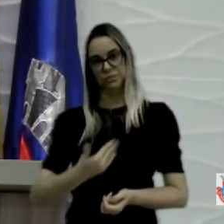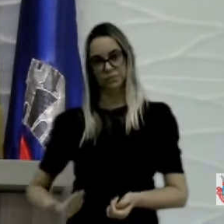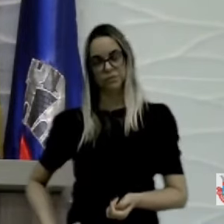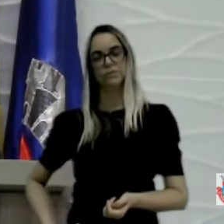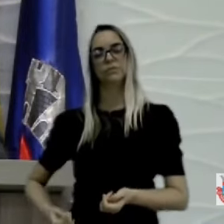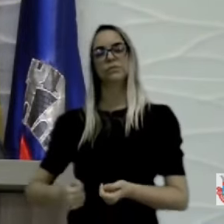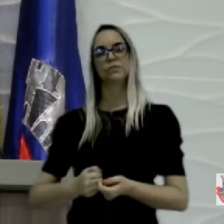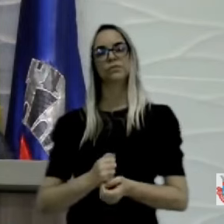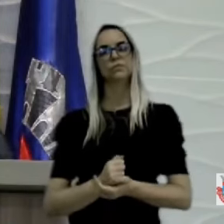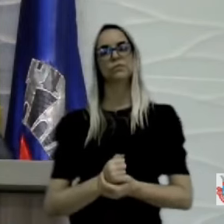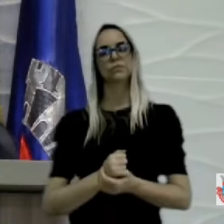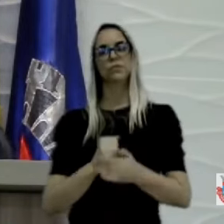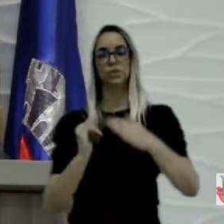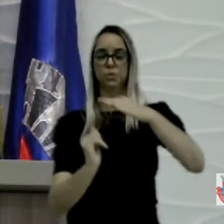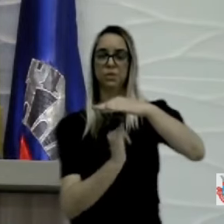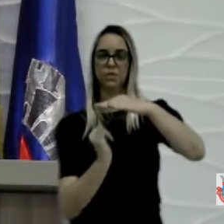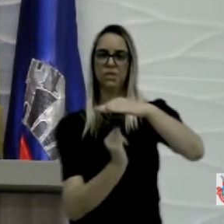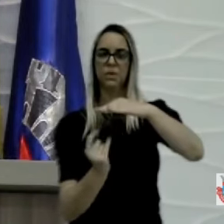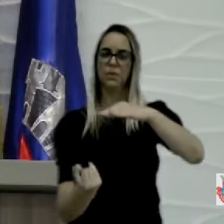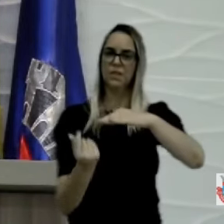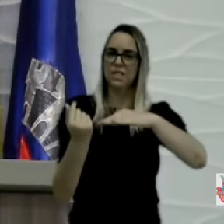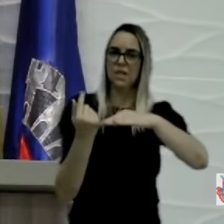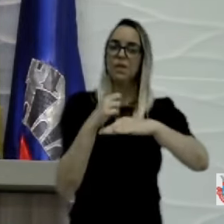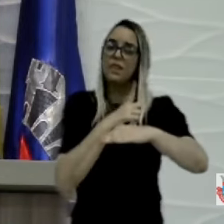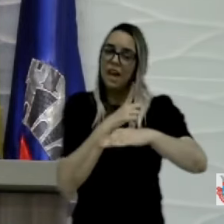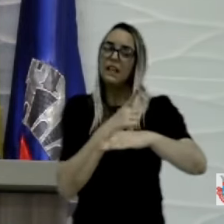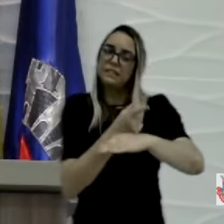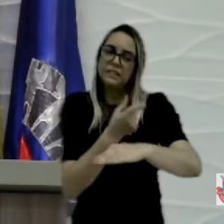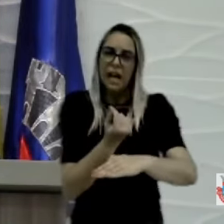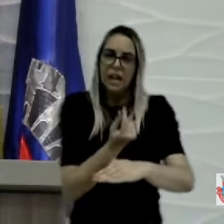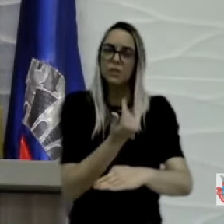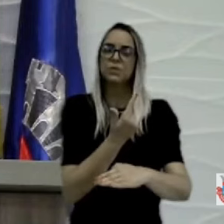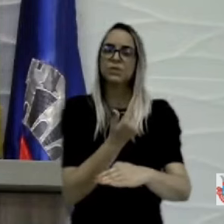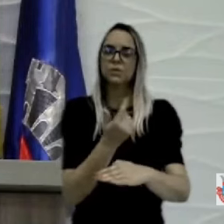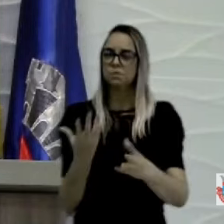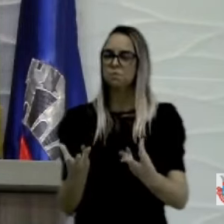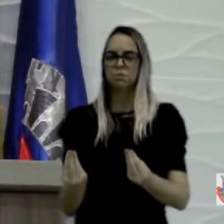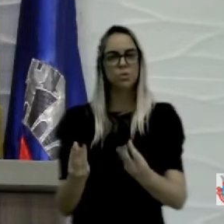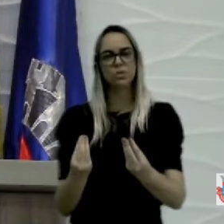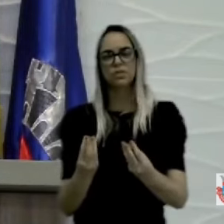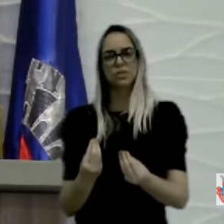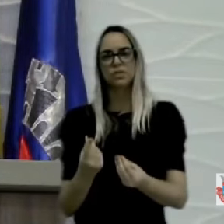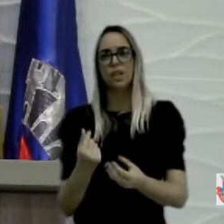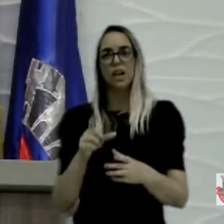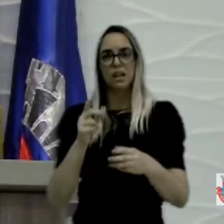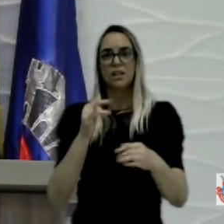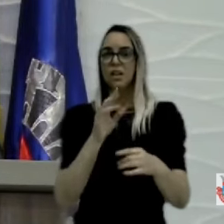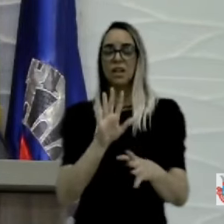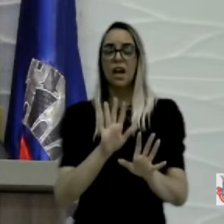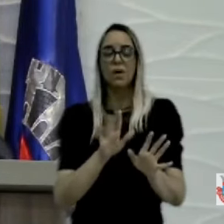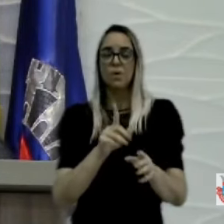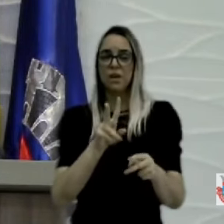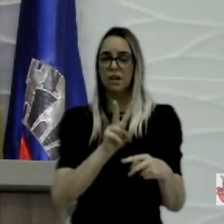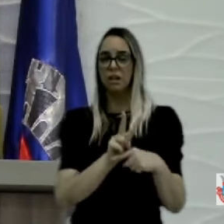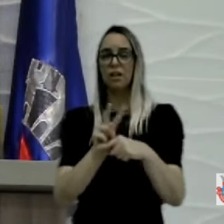financeira que tem dinheiro e muito, que não está dando dinheiro a ninguém, não, ela está emprestando.